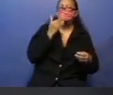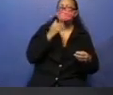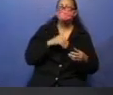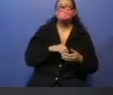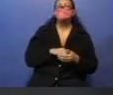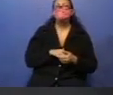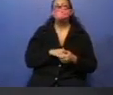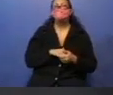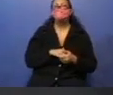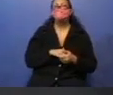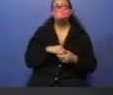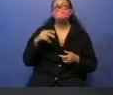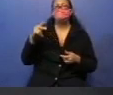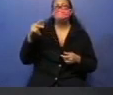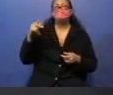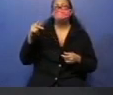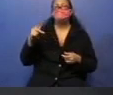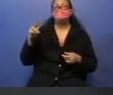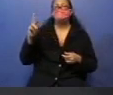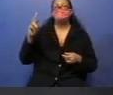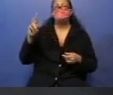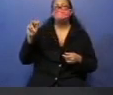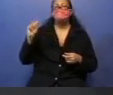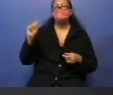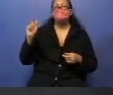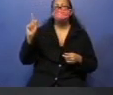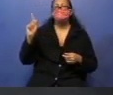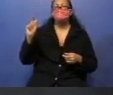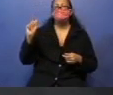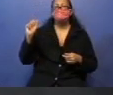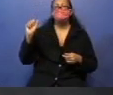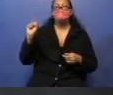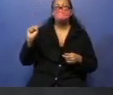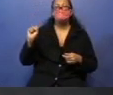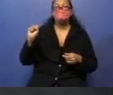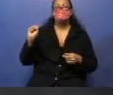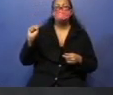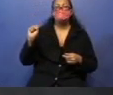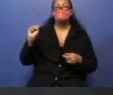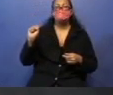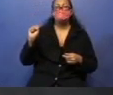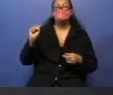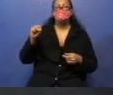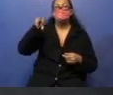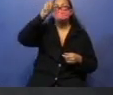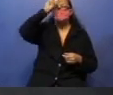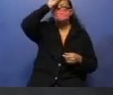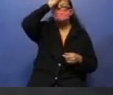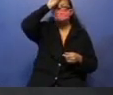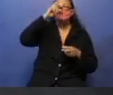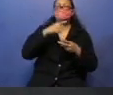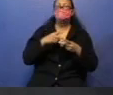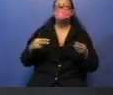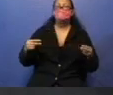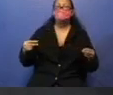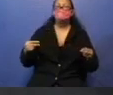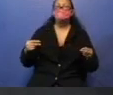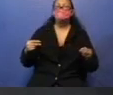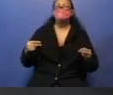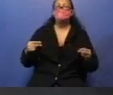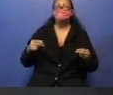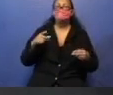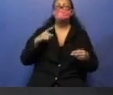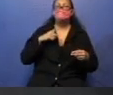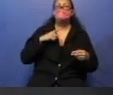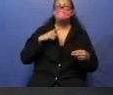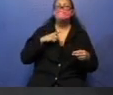urbanas. Lembrando lá da disciplina de geografia, a área urbana é a área onde